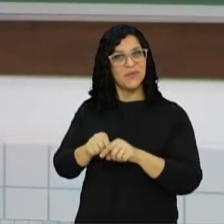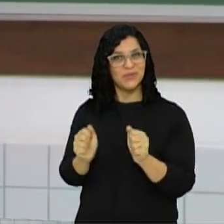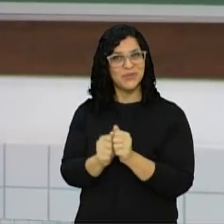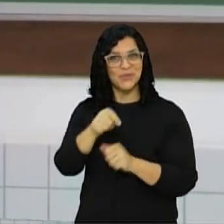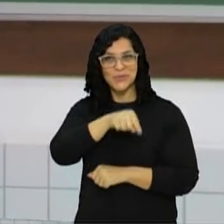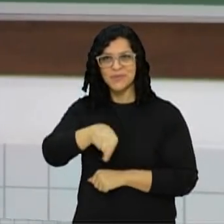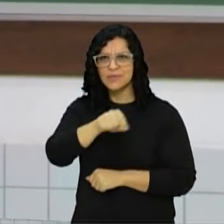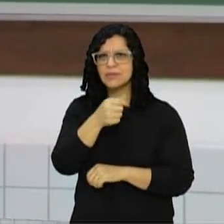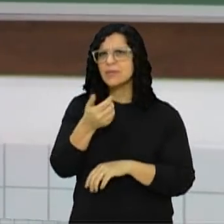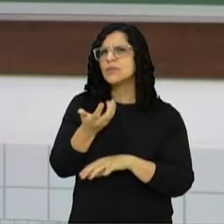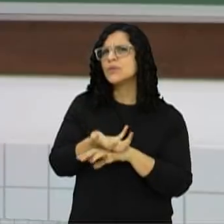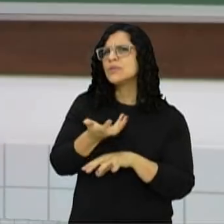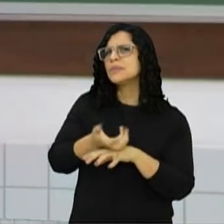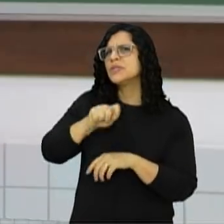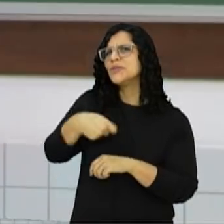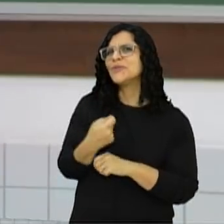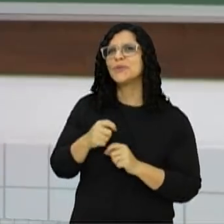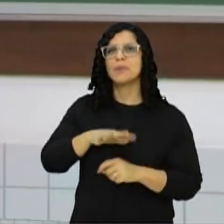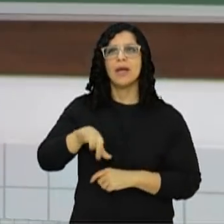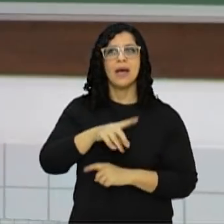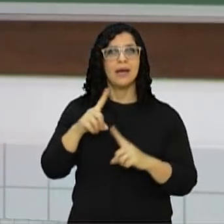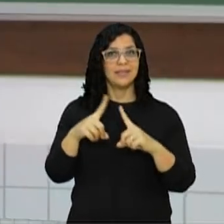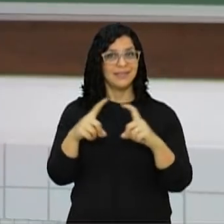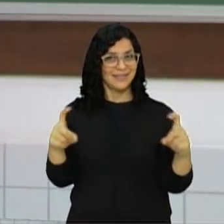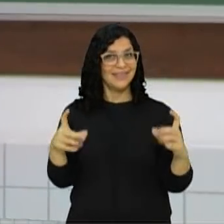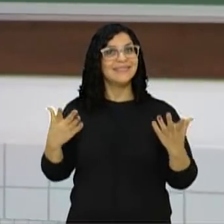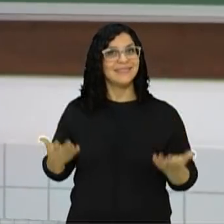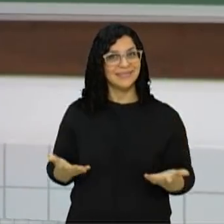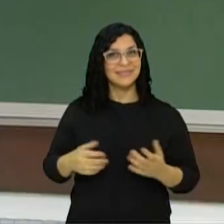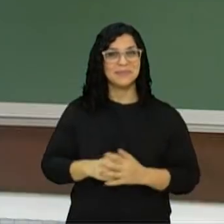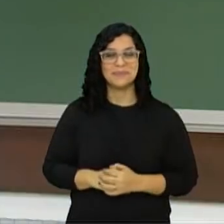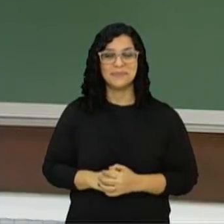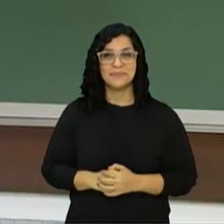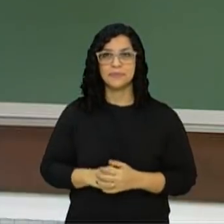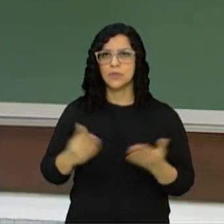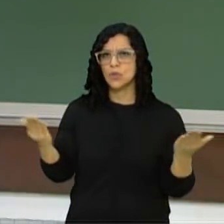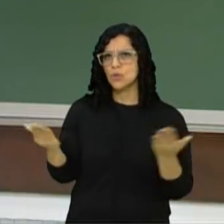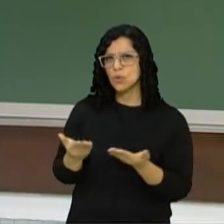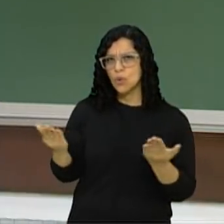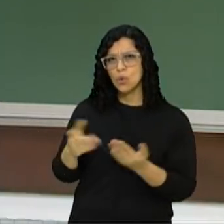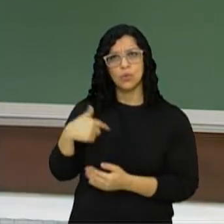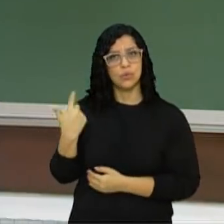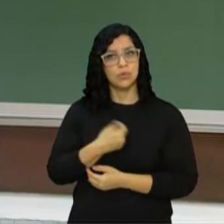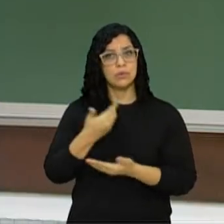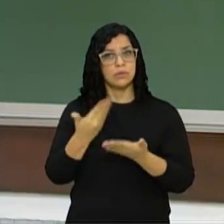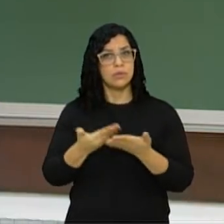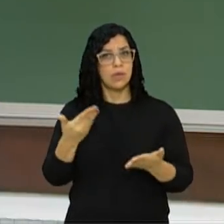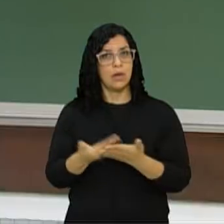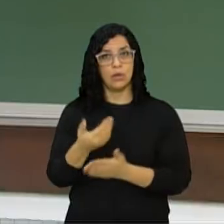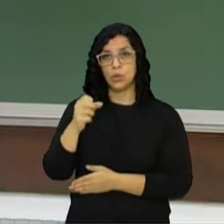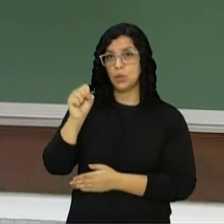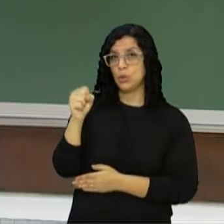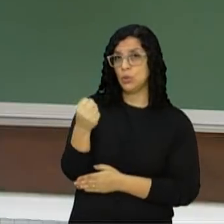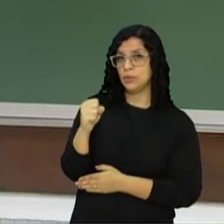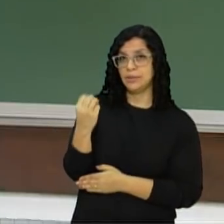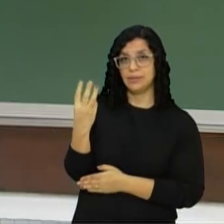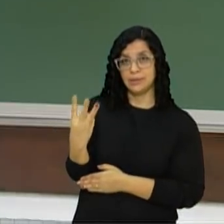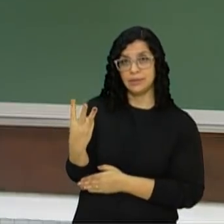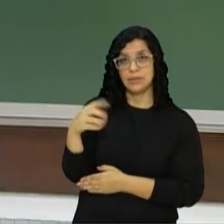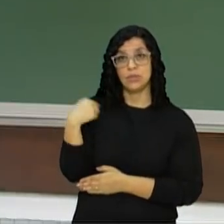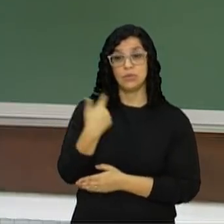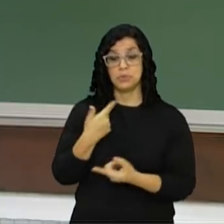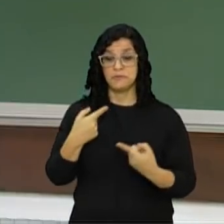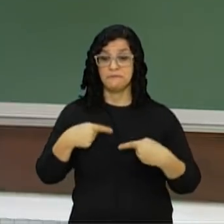com vocês assuntos relacionados ao mundo das ciências. Hoje, na nossa aula número 83, nós